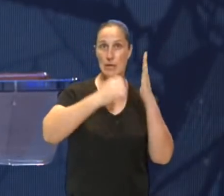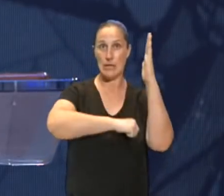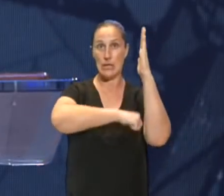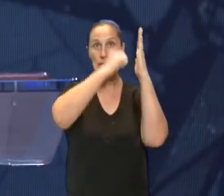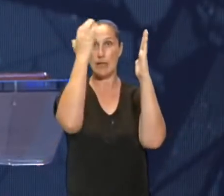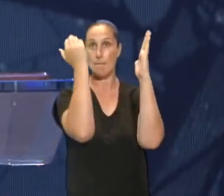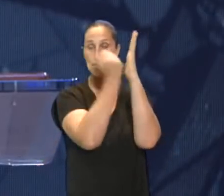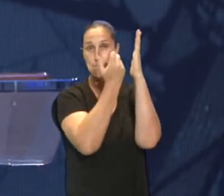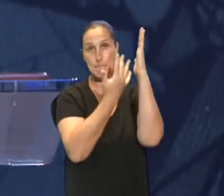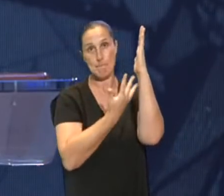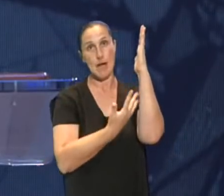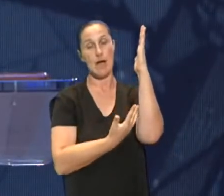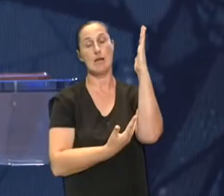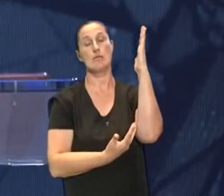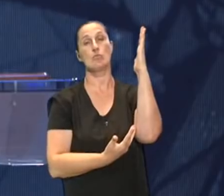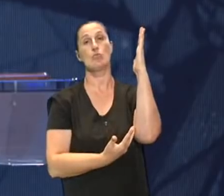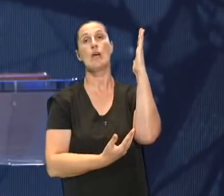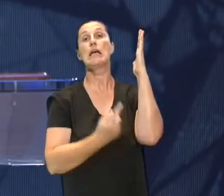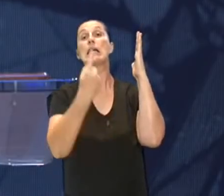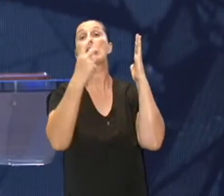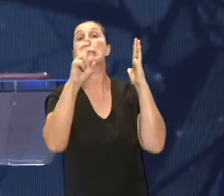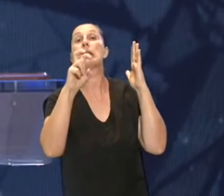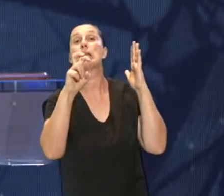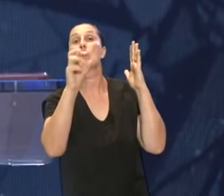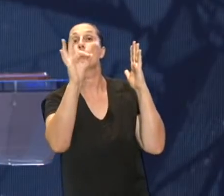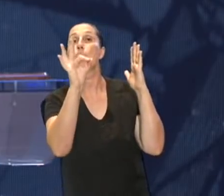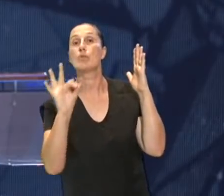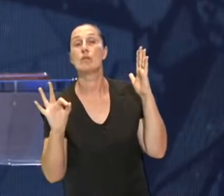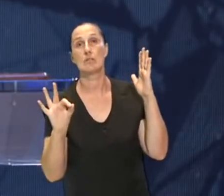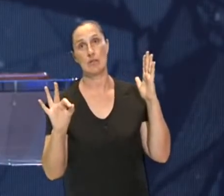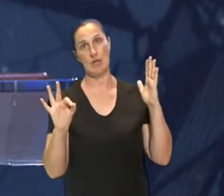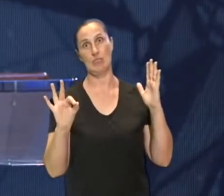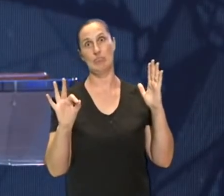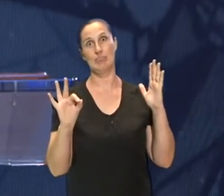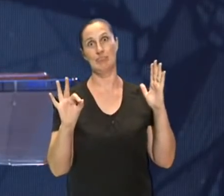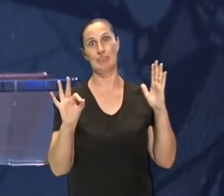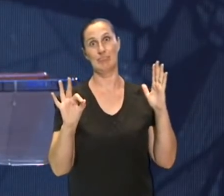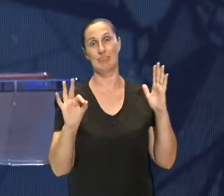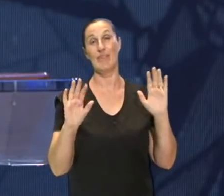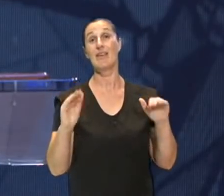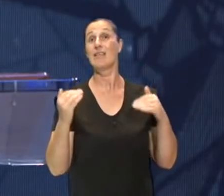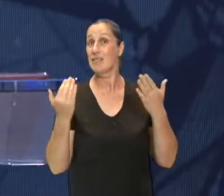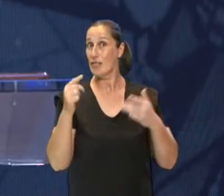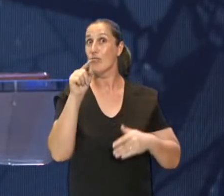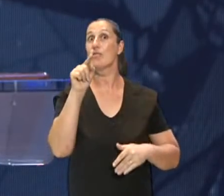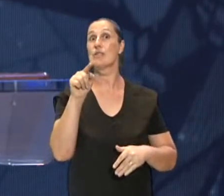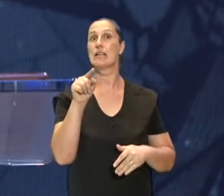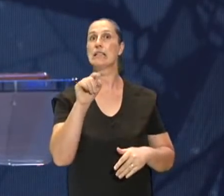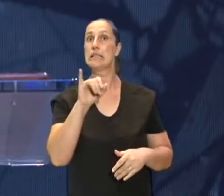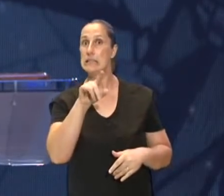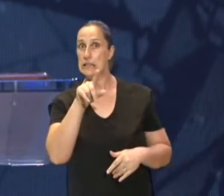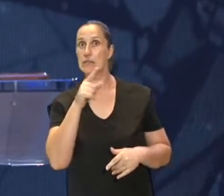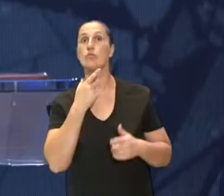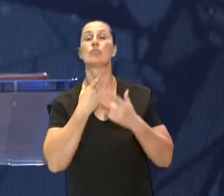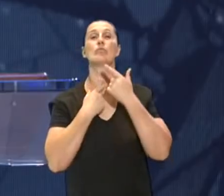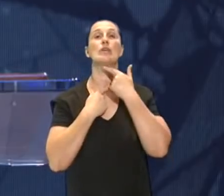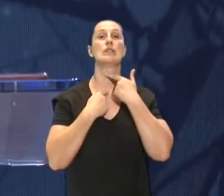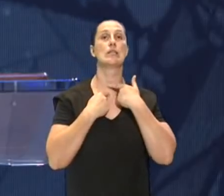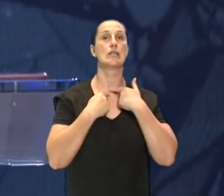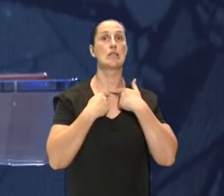até 15% do auditório, tá? Então você pode, se desejar,